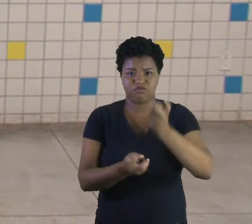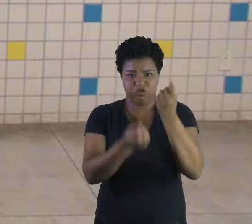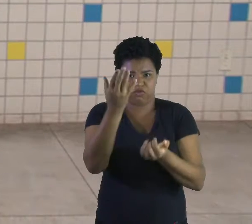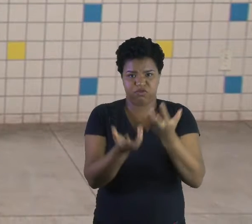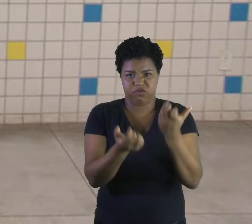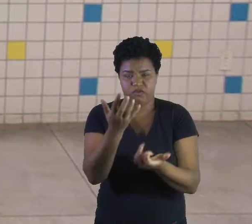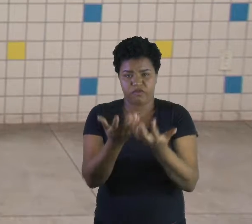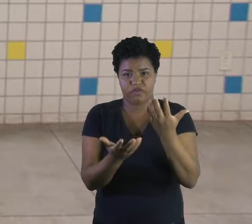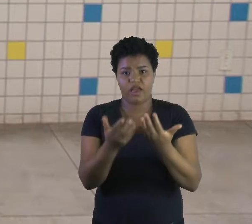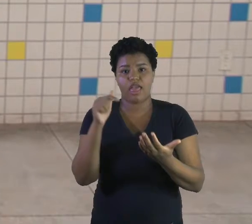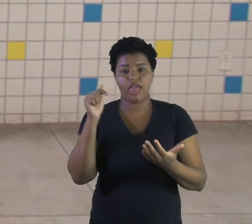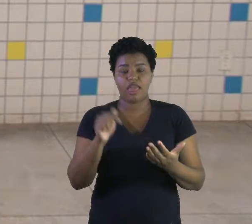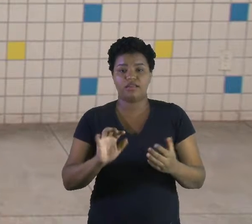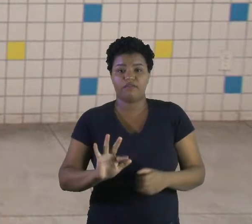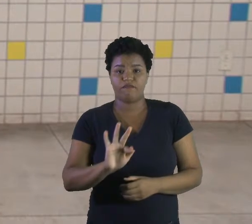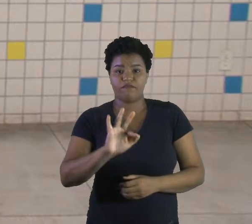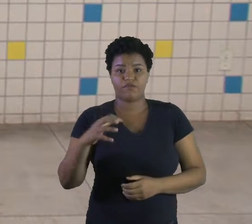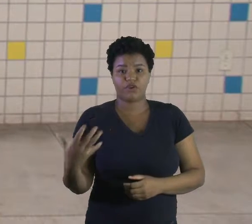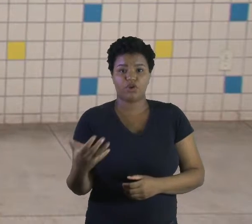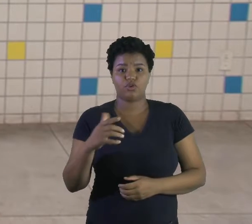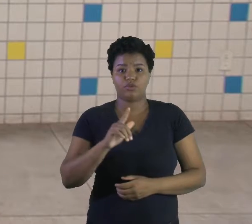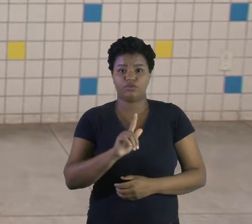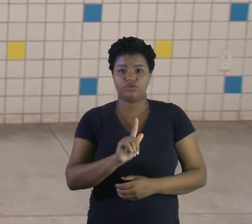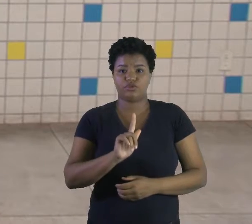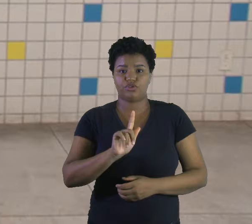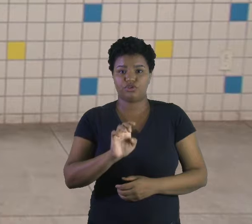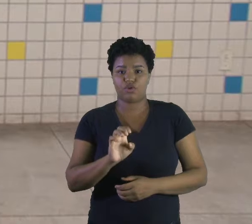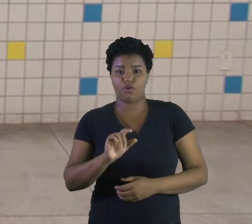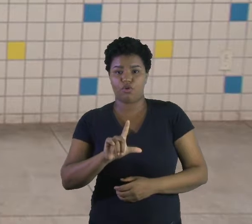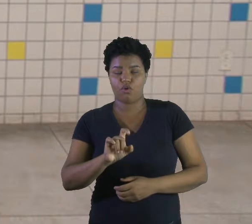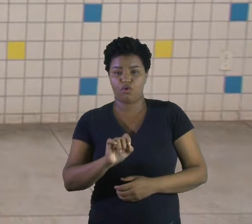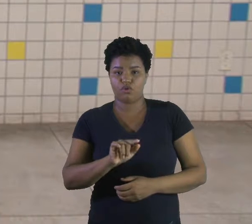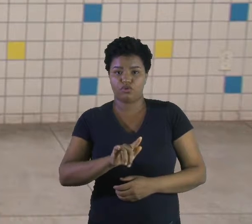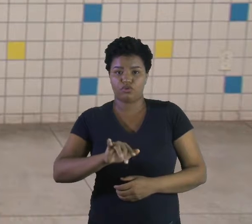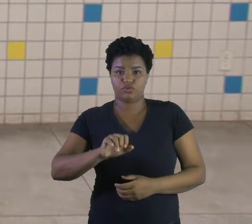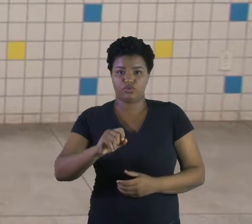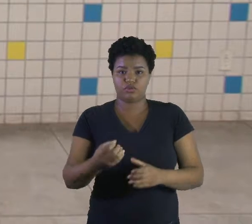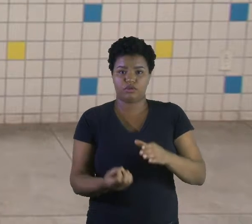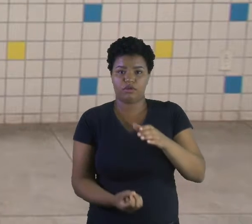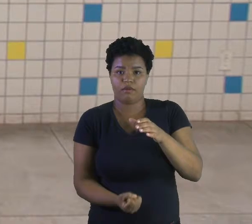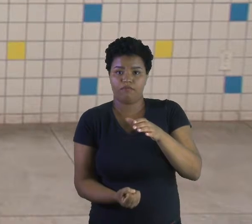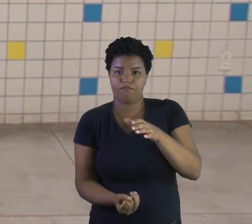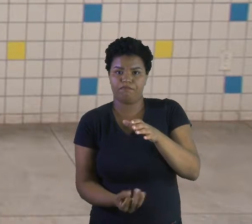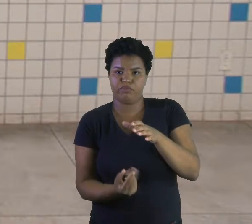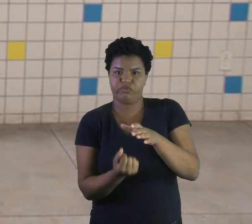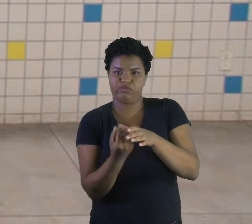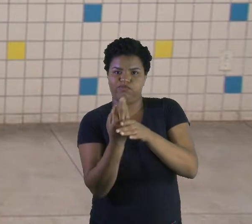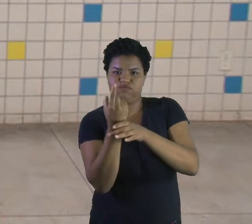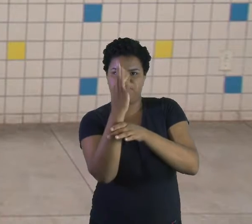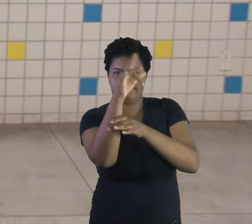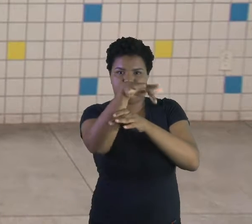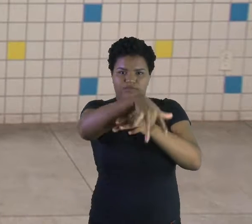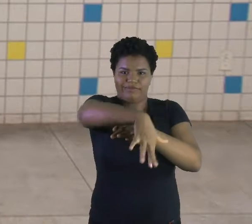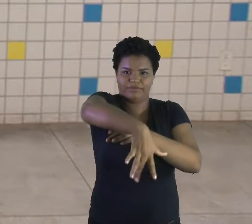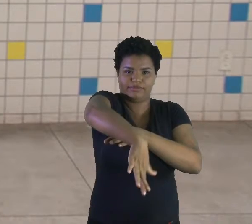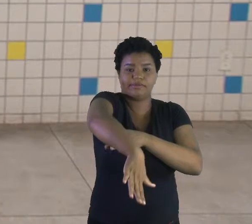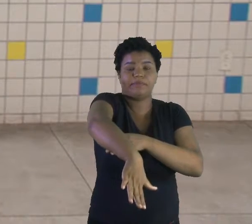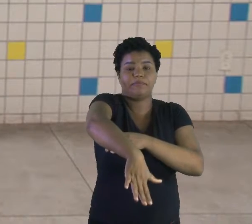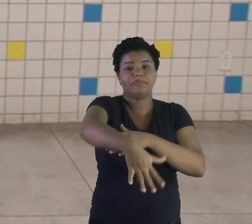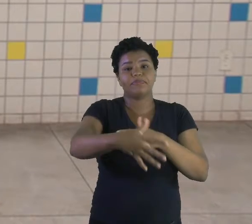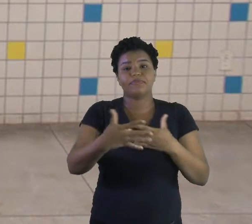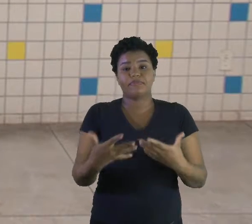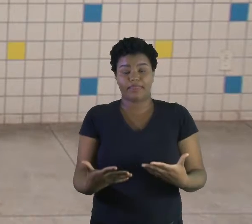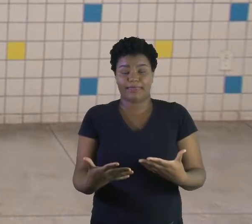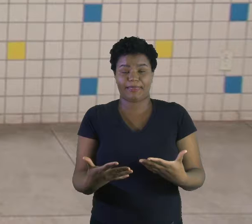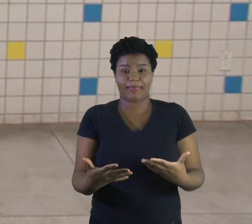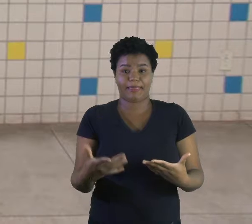vulcanismo é um fenômeno geológico que ocorre do interior da Terra para a superfície, quando há